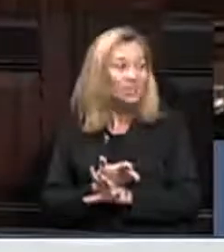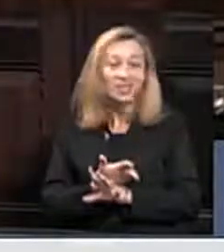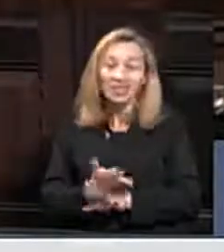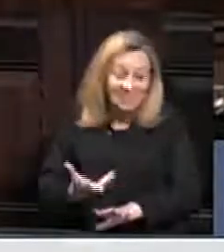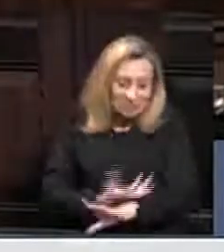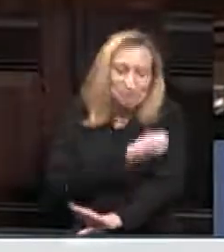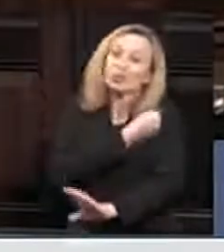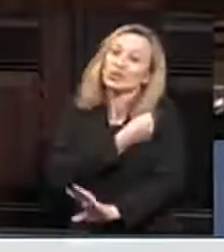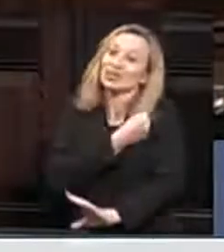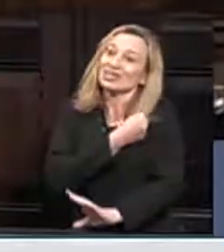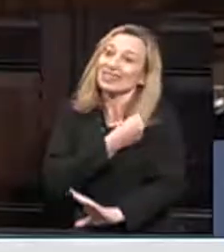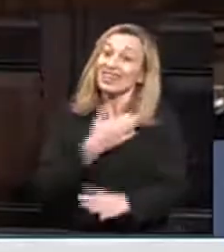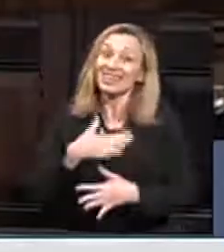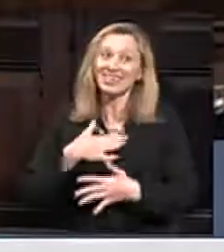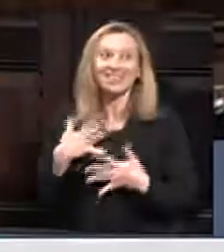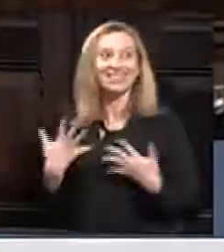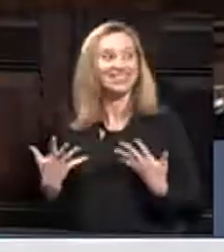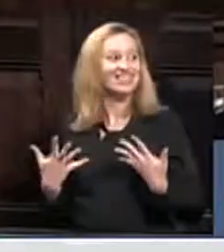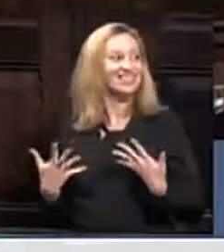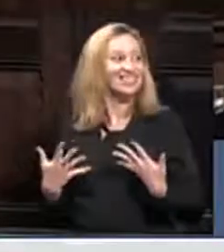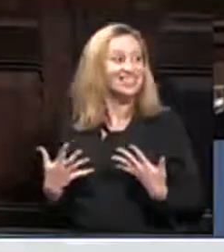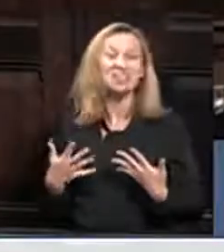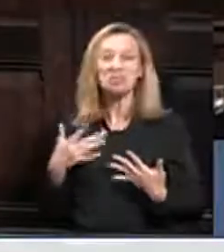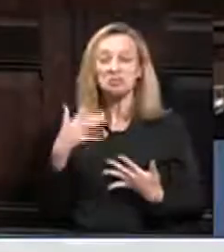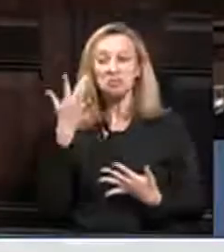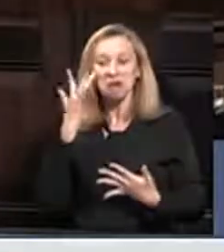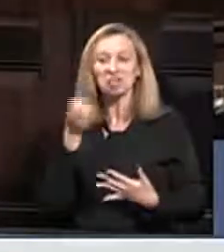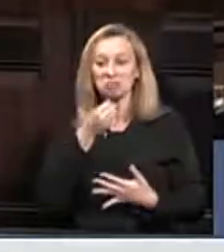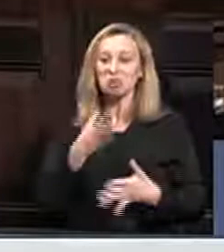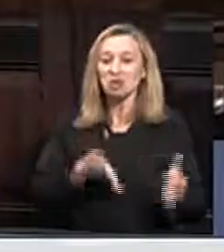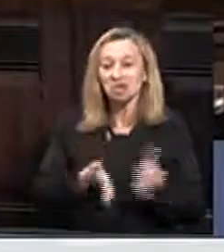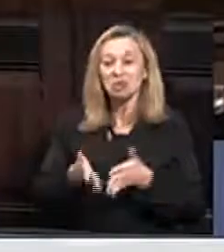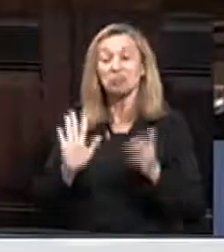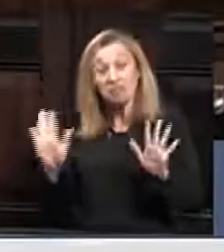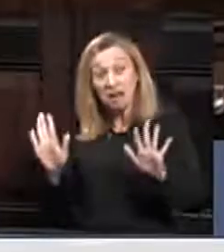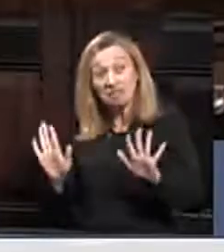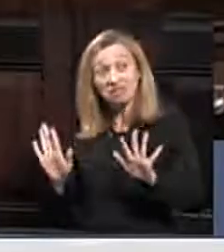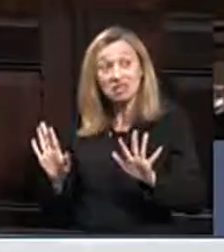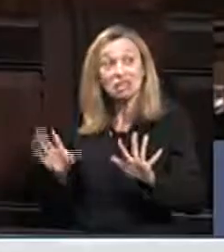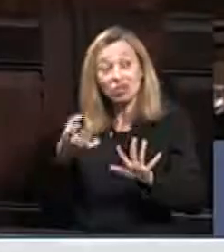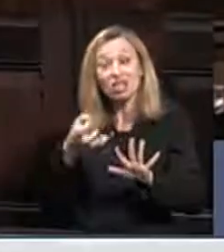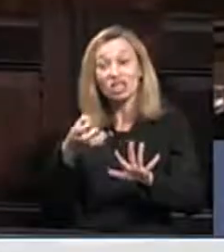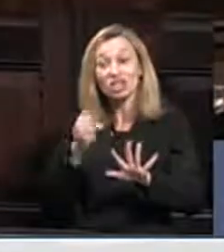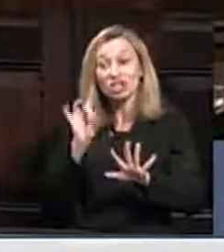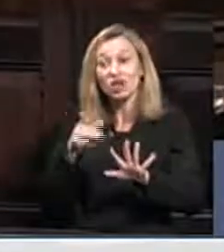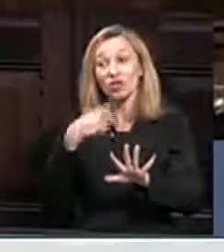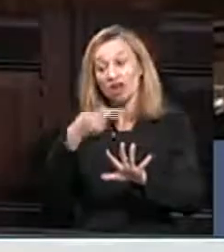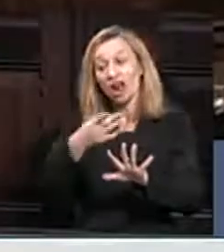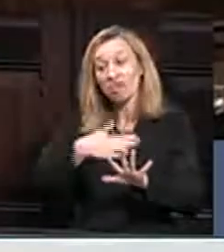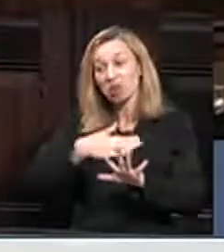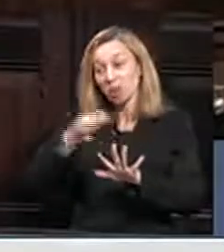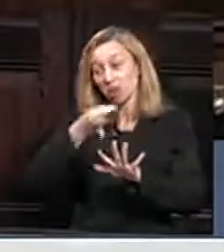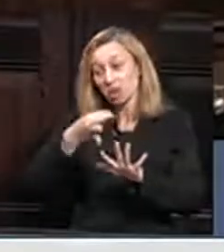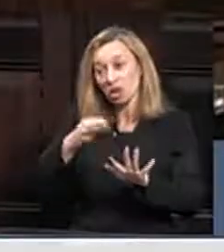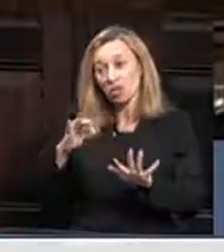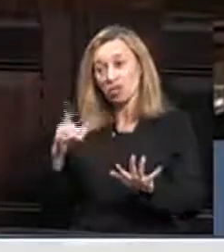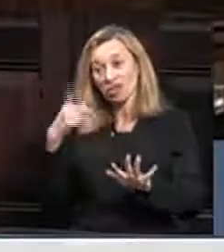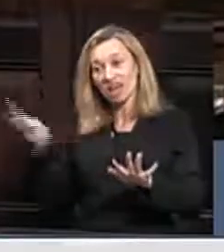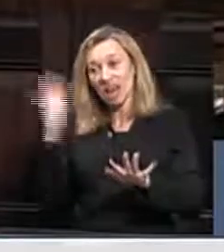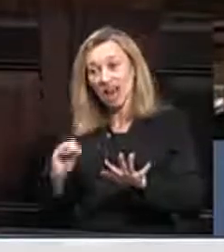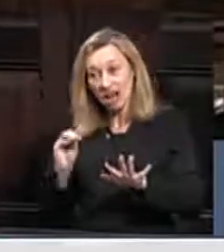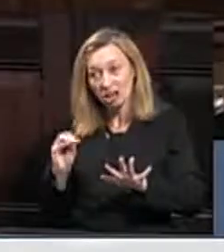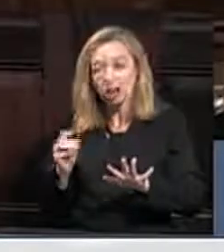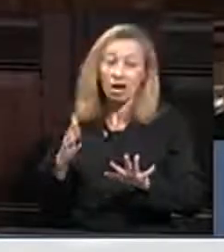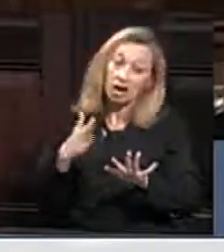emocionante. Eu até acho que pode ser um caminho. Mas queria só explicitar essas posições para ficar claro qual é